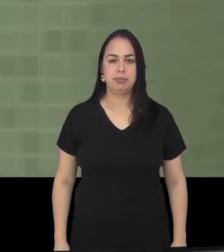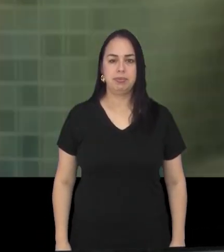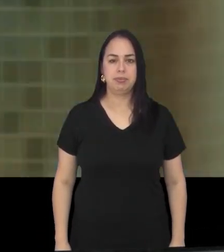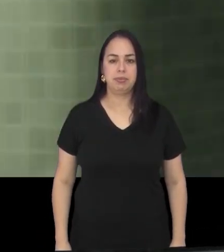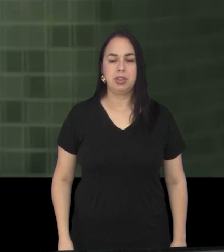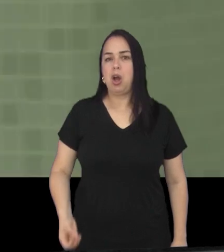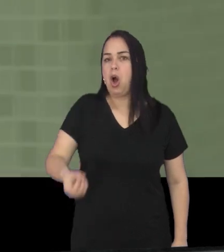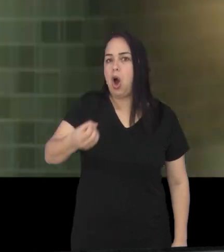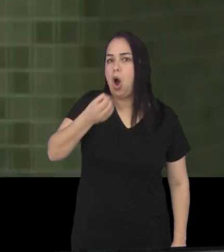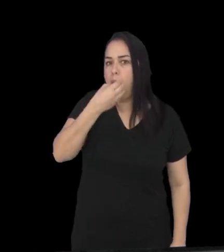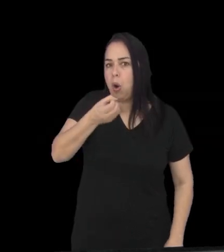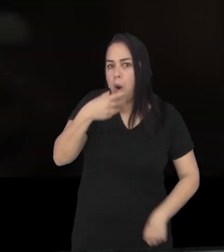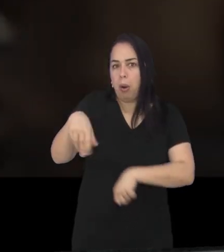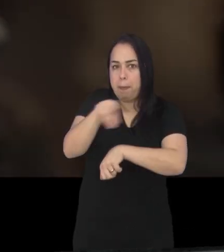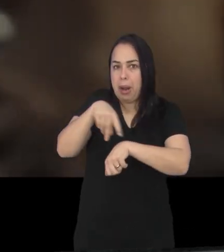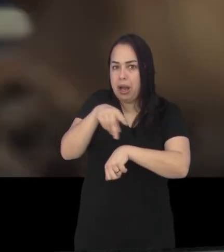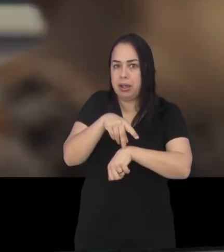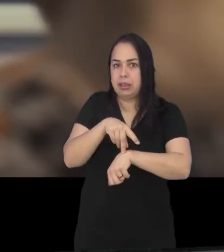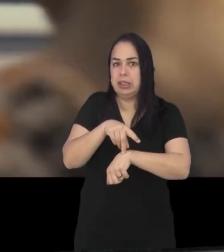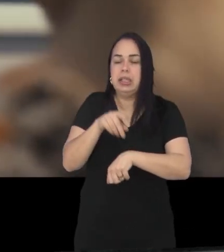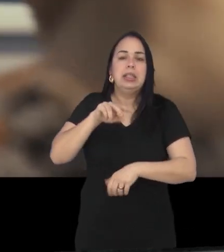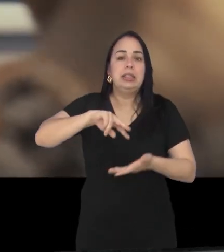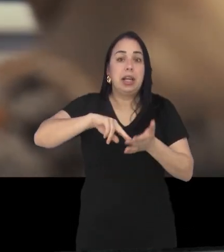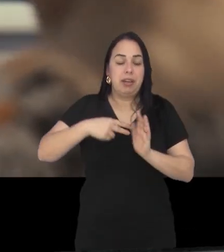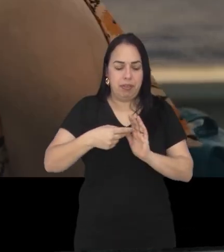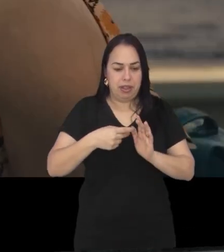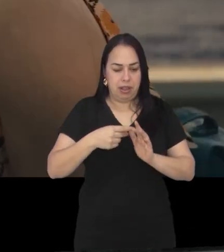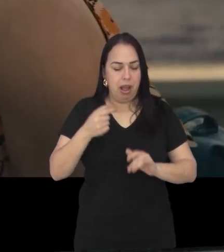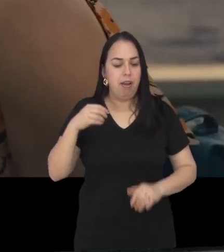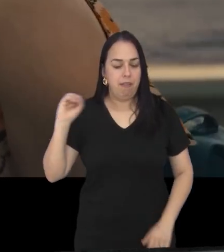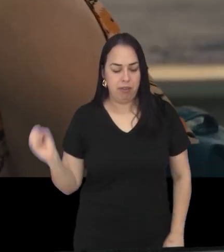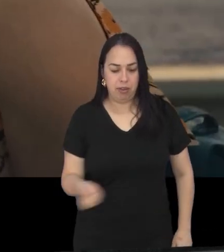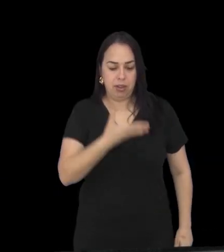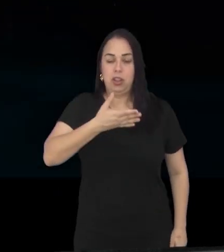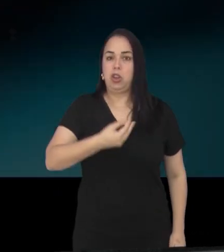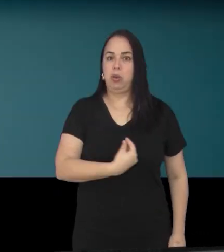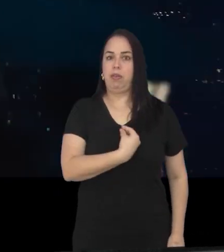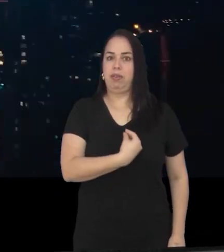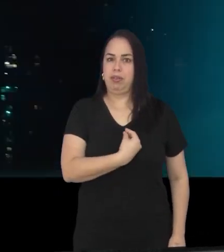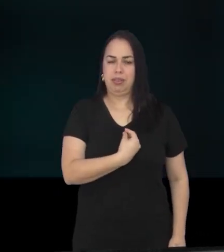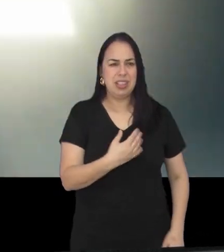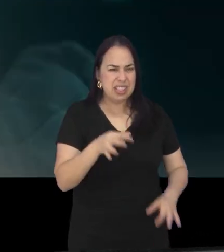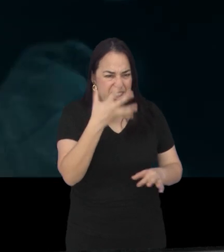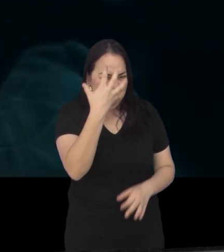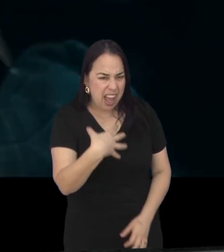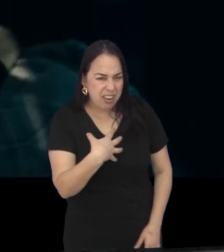Hong Kong deveria ser um recomeço pra mim. Um recomeço? Sério? Aos 24?